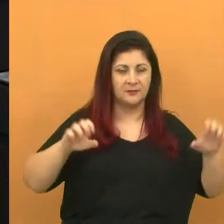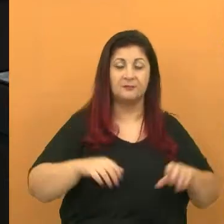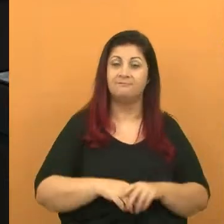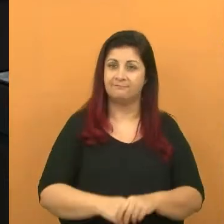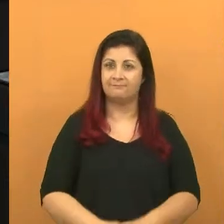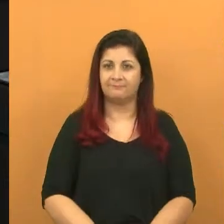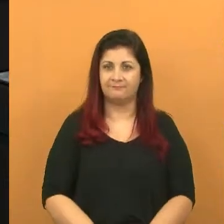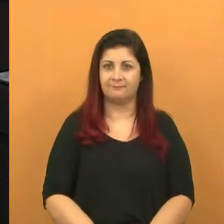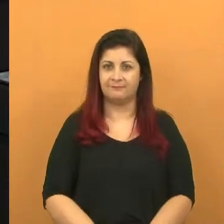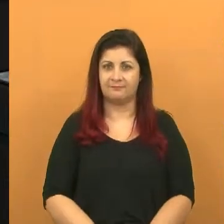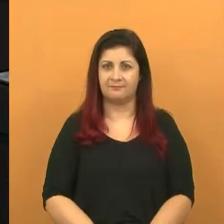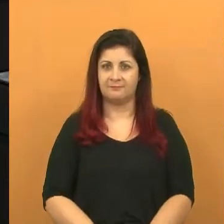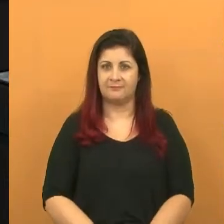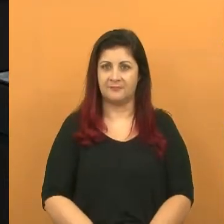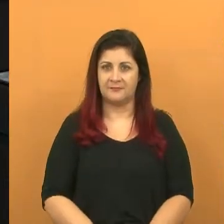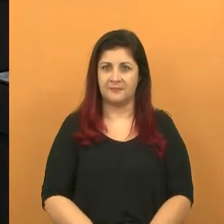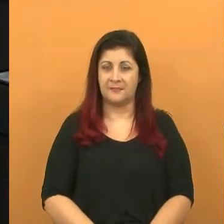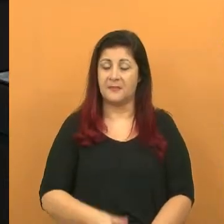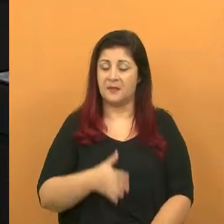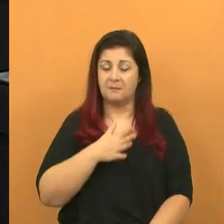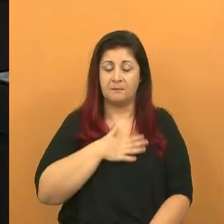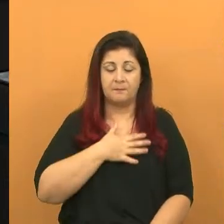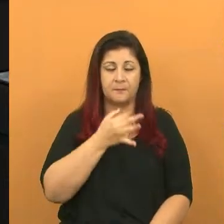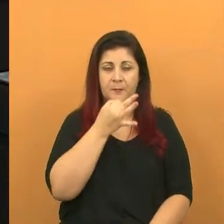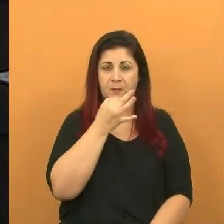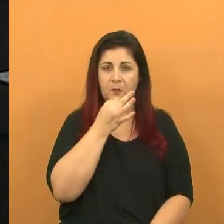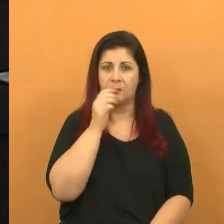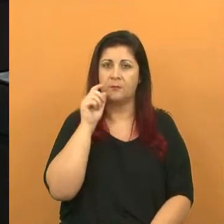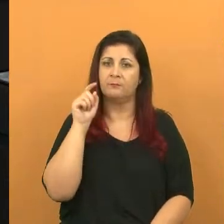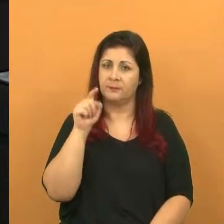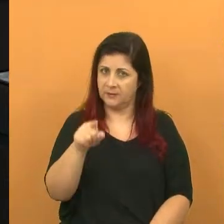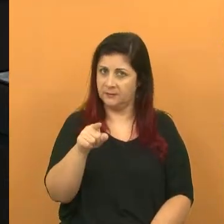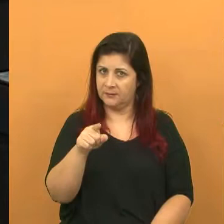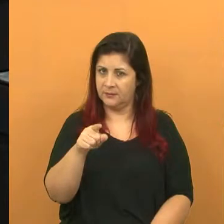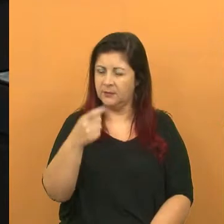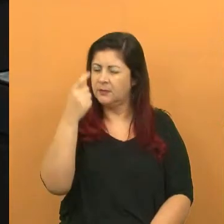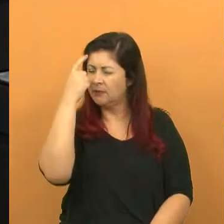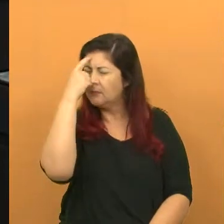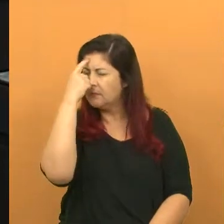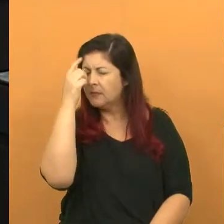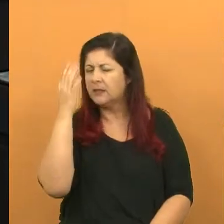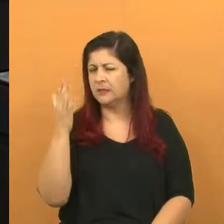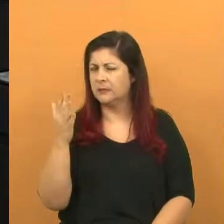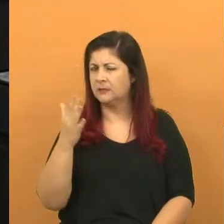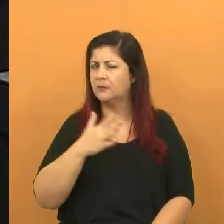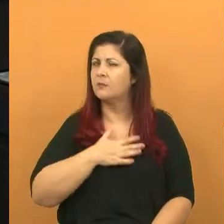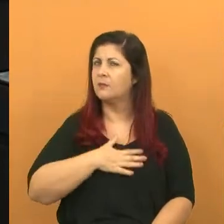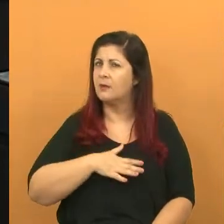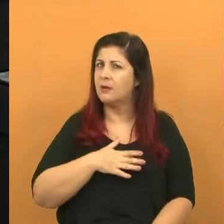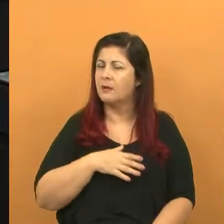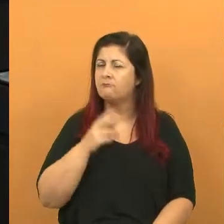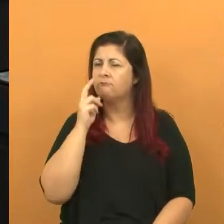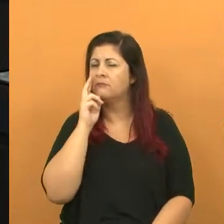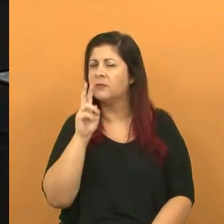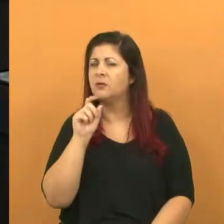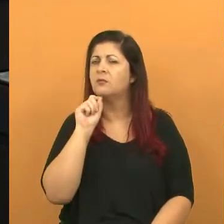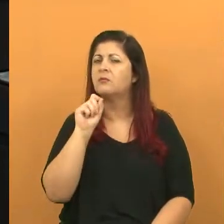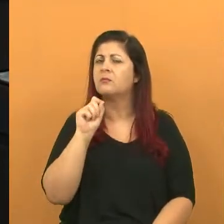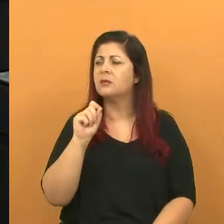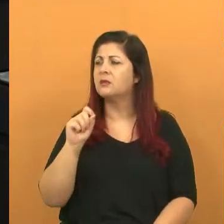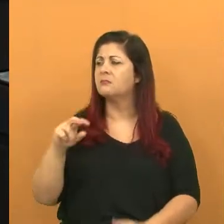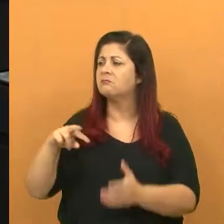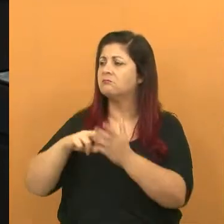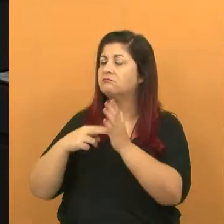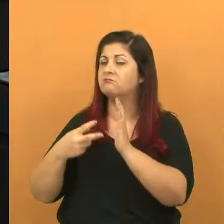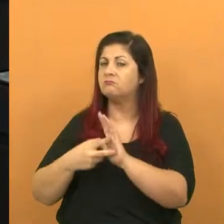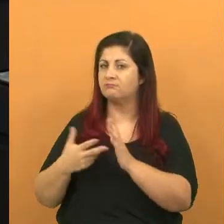fica aqui essa minha dica para você. Analise friamente o que significa essa história. Quero